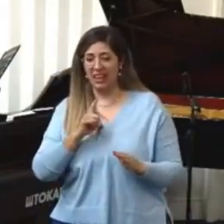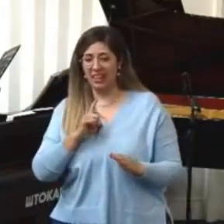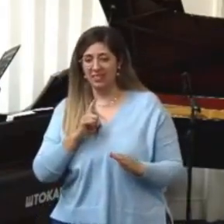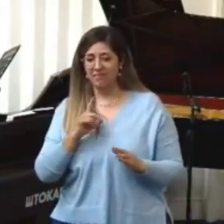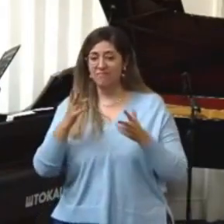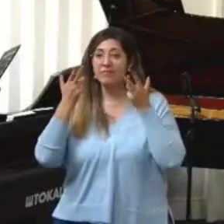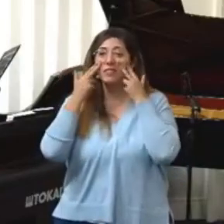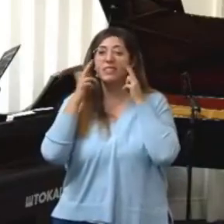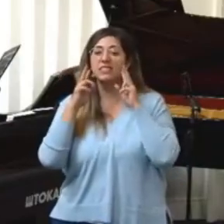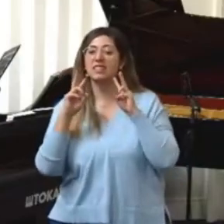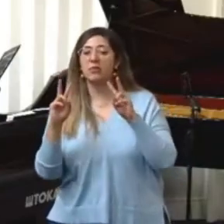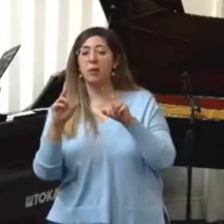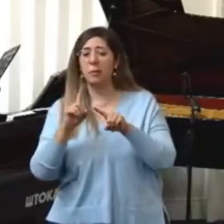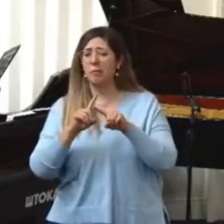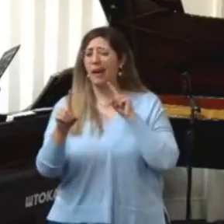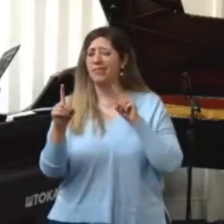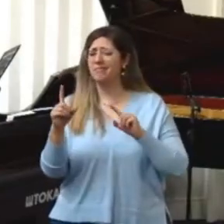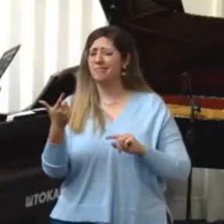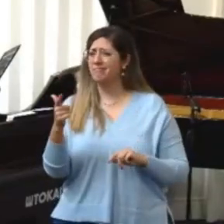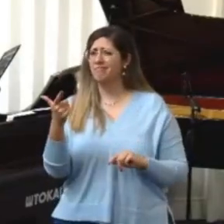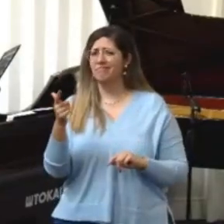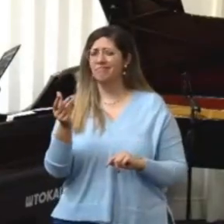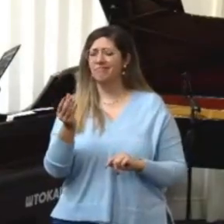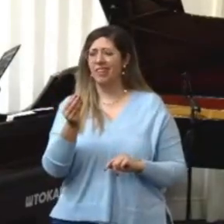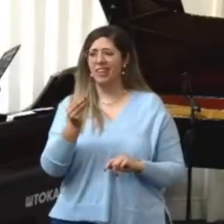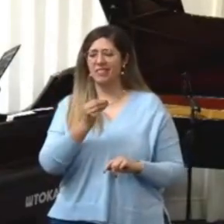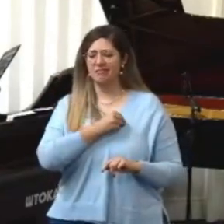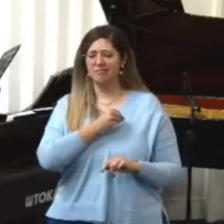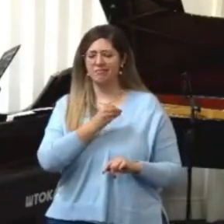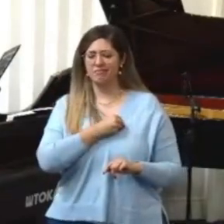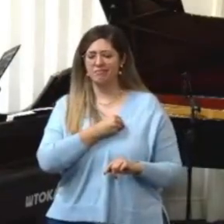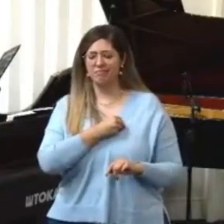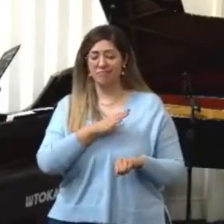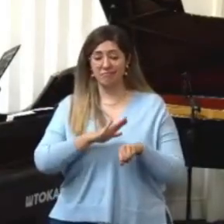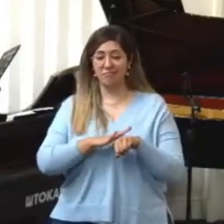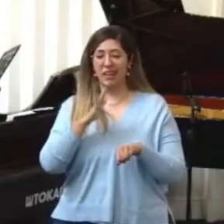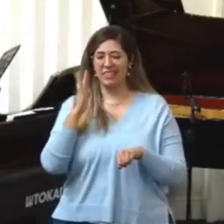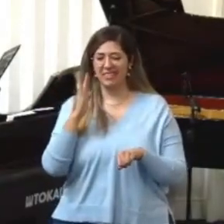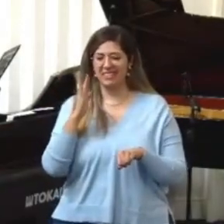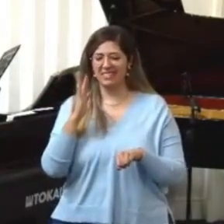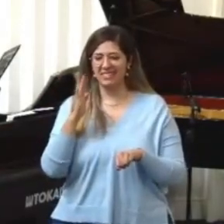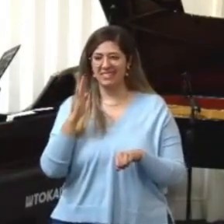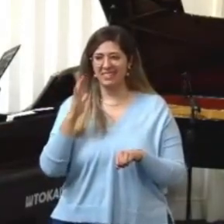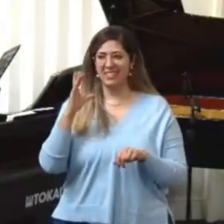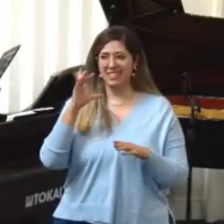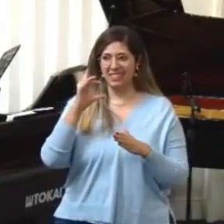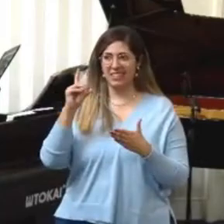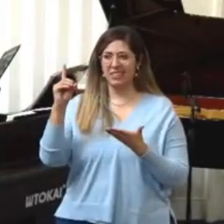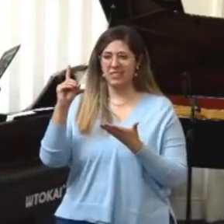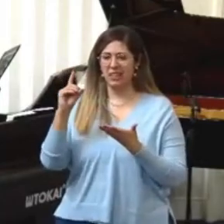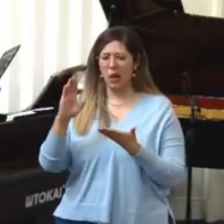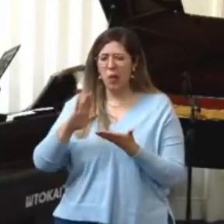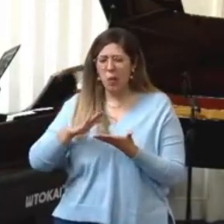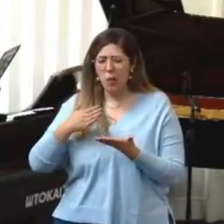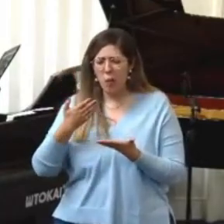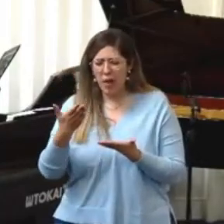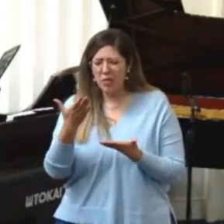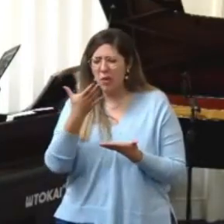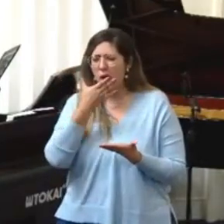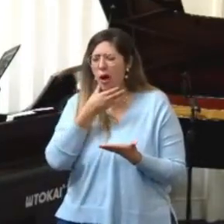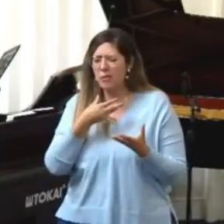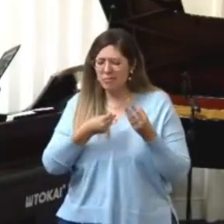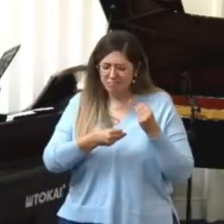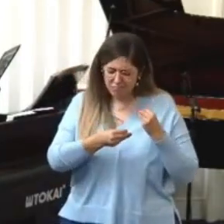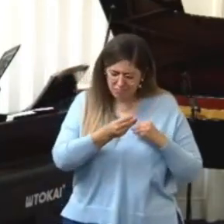dá, quando a queda aparece, Deus é zombado. Mas mesmo este ser humano, nesse